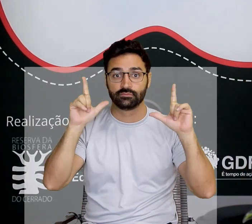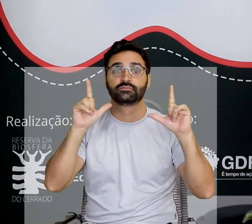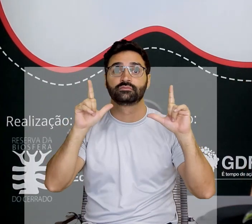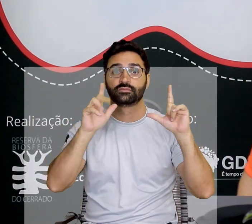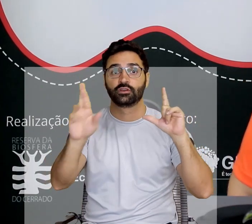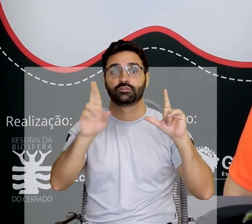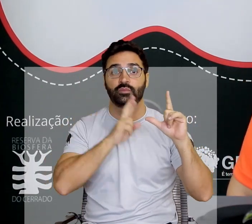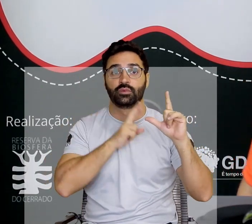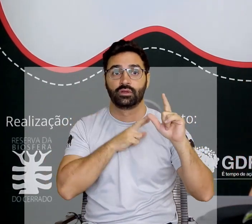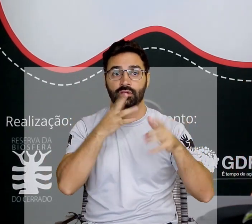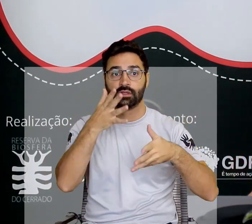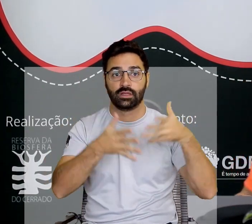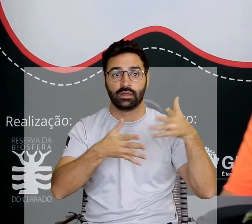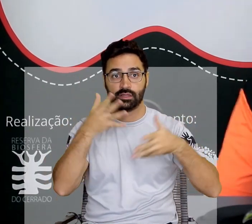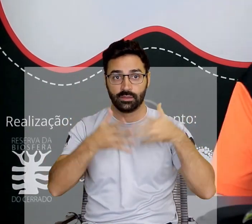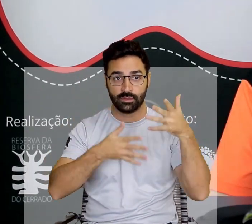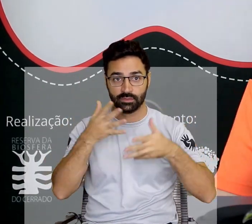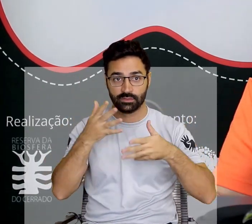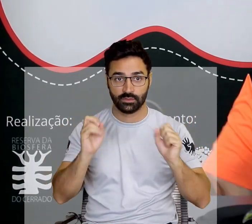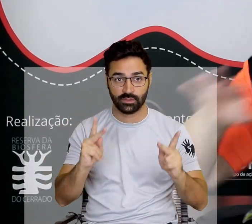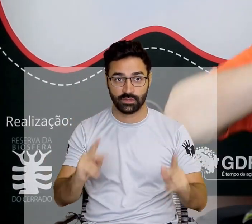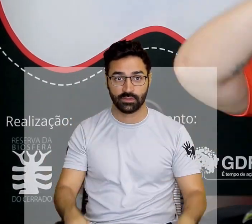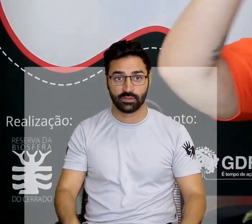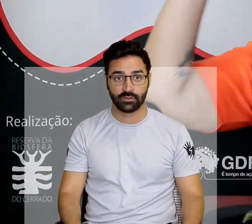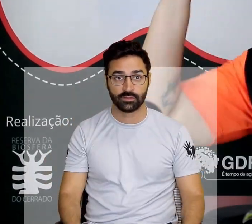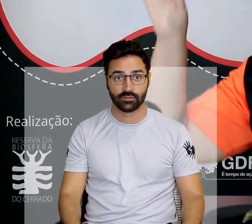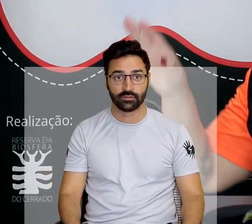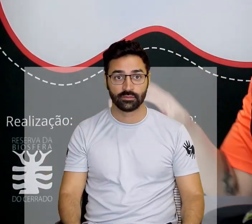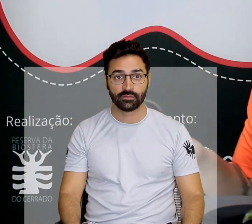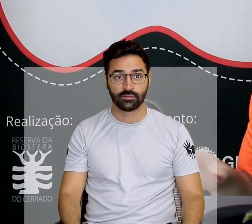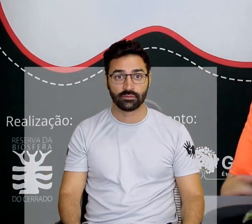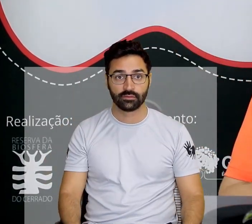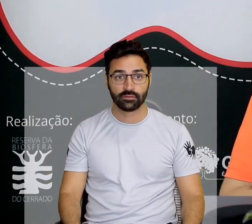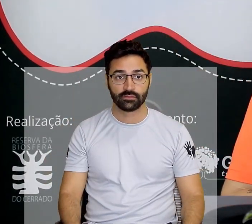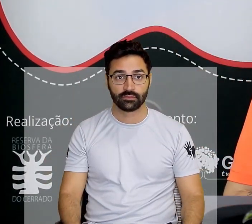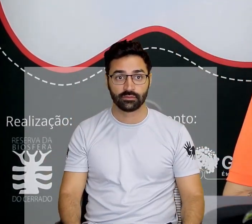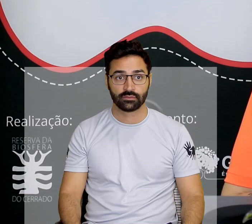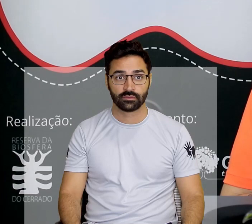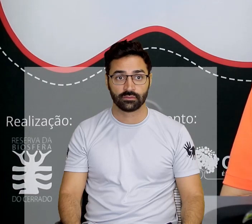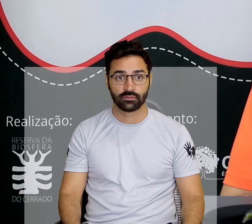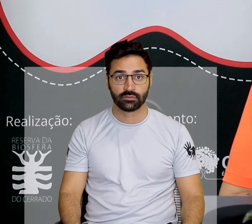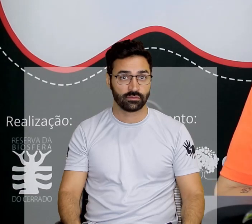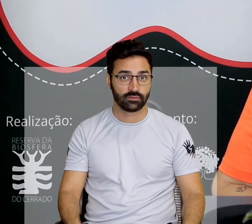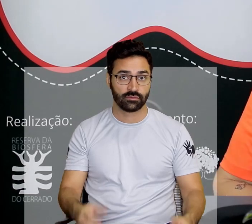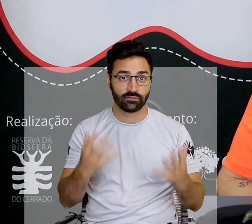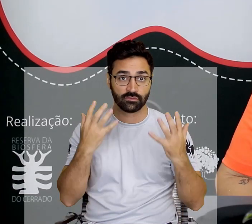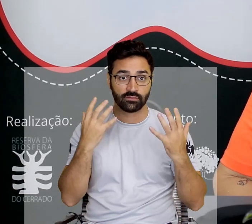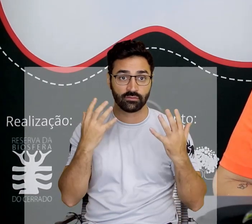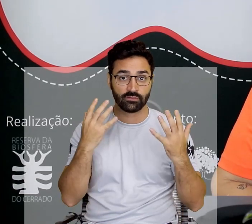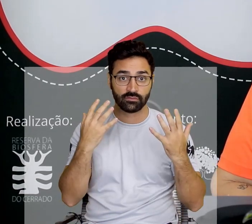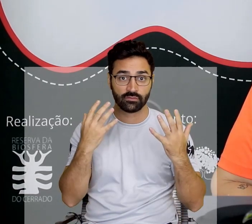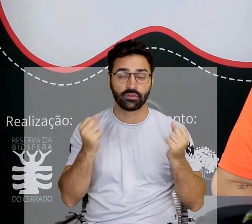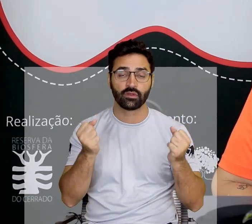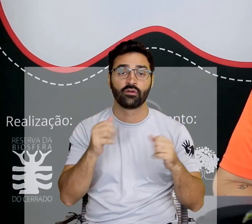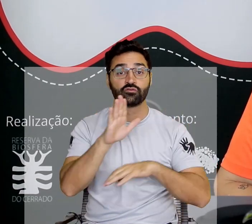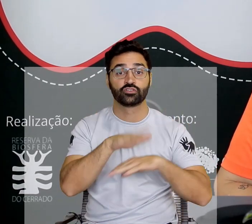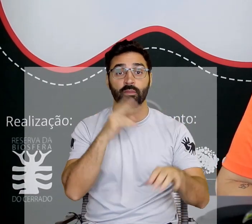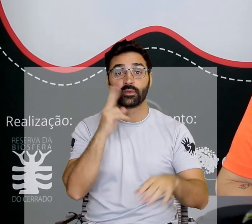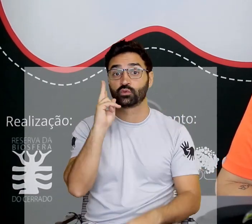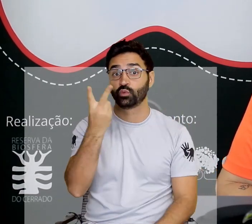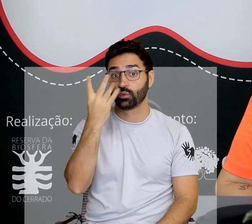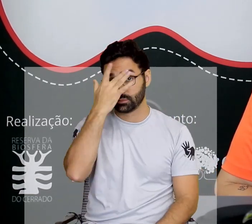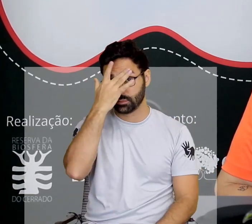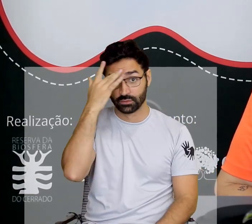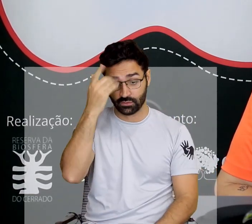ser? Ou todo mundo... Não, já sei. Todo mundo ao mesmo tempo. Não, aí a gente não consegue ver. Vou chamar 2 pessoas para